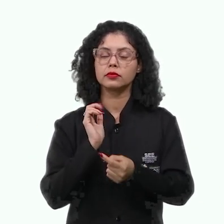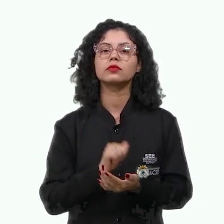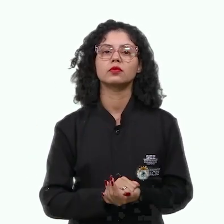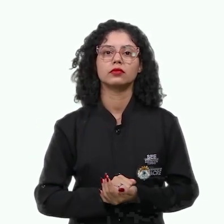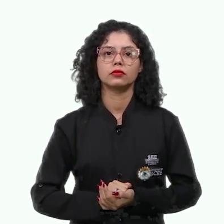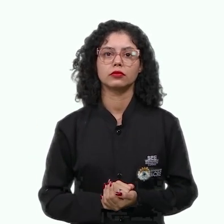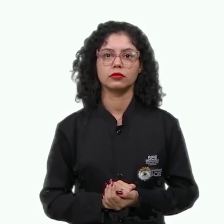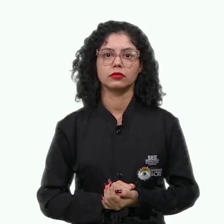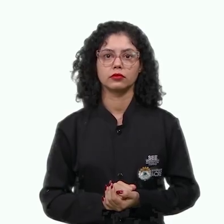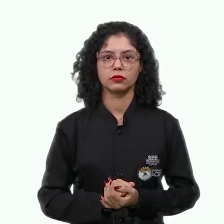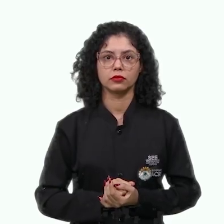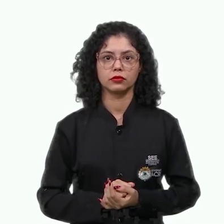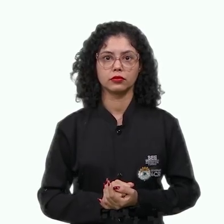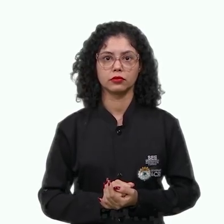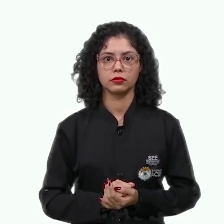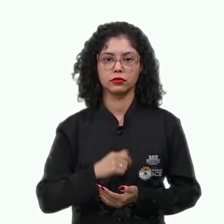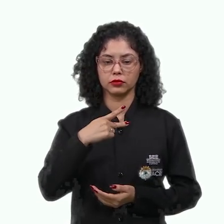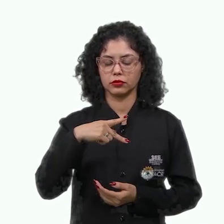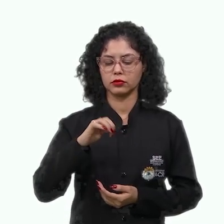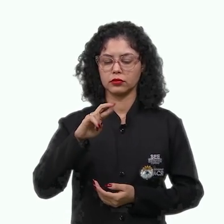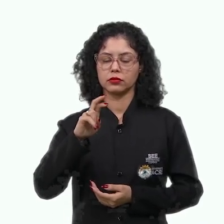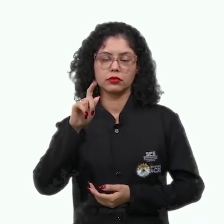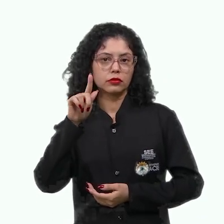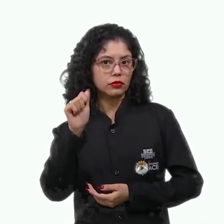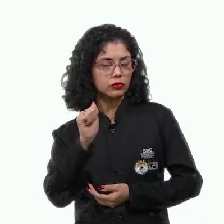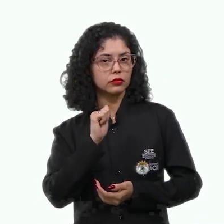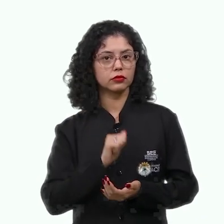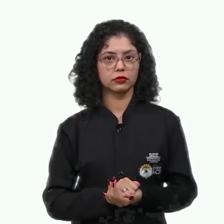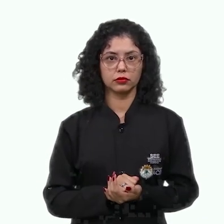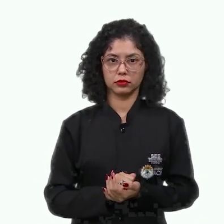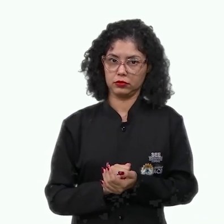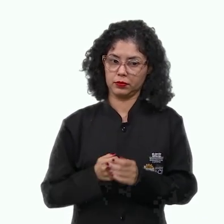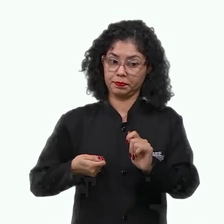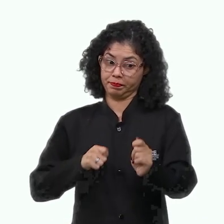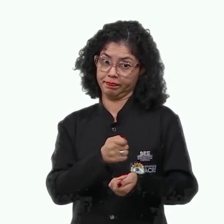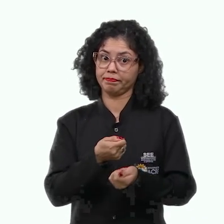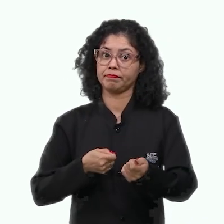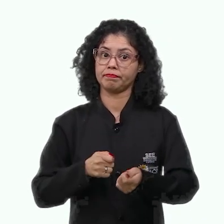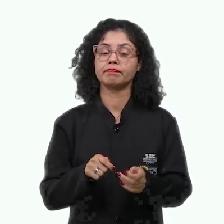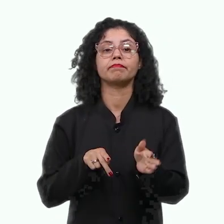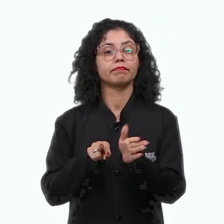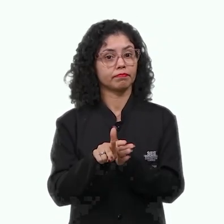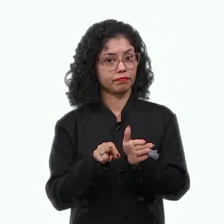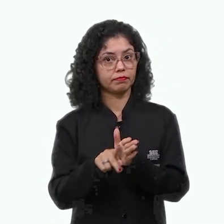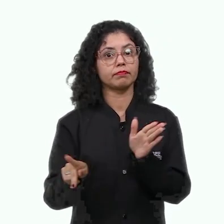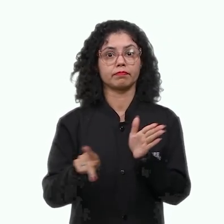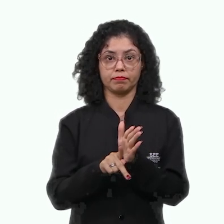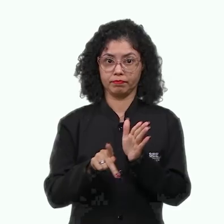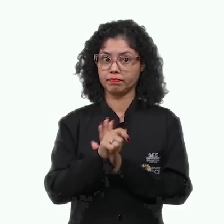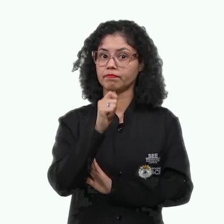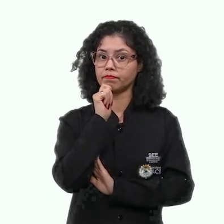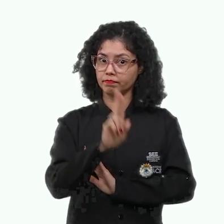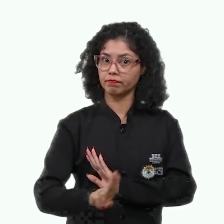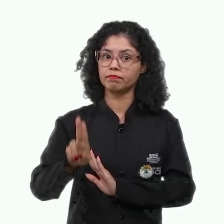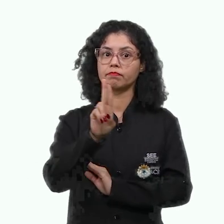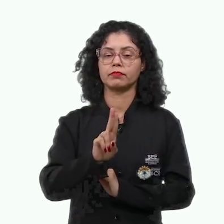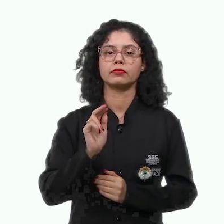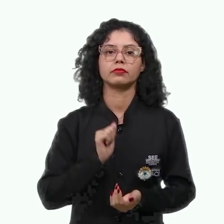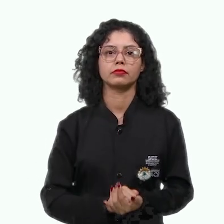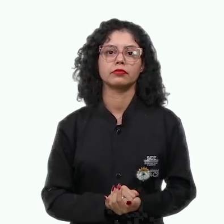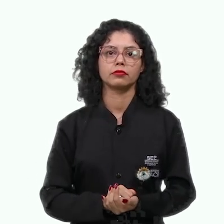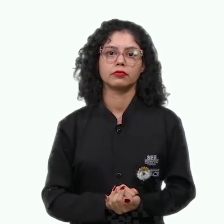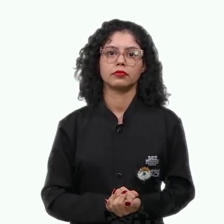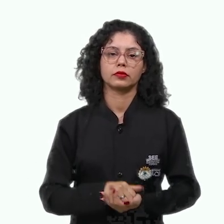aí contra as pragas, né? Inclusive, isso aqui é um controle biológico que se tem utilizado ultimamente,